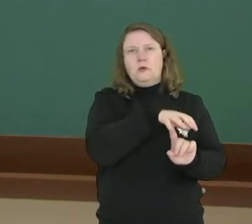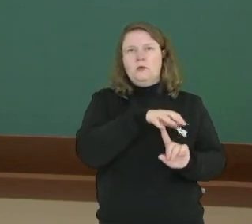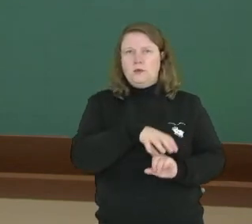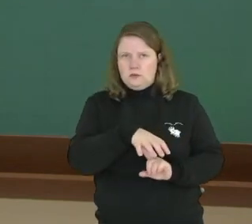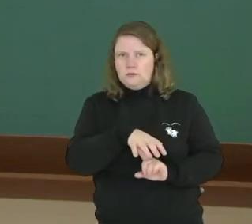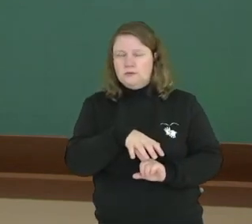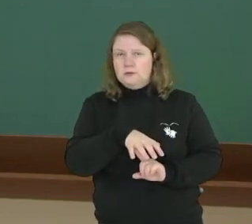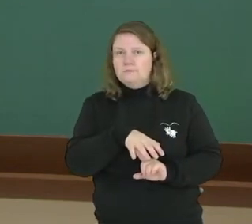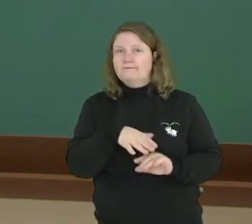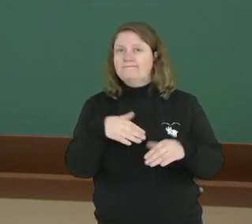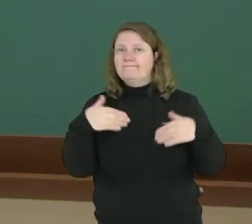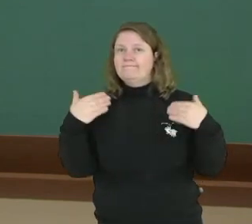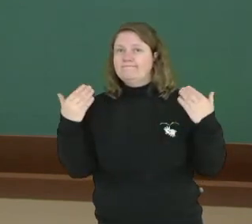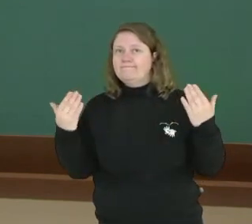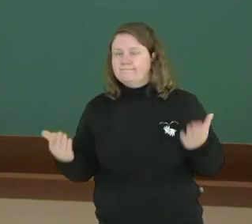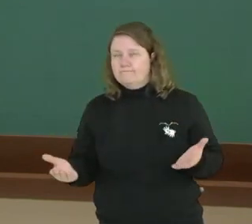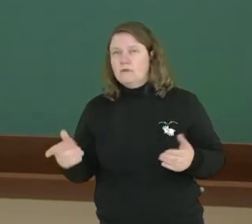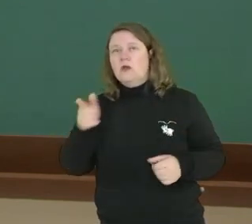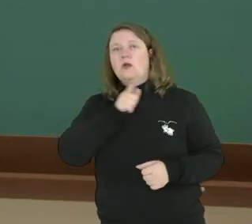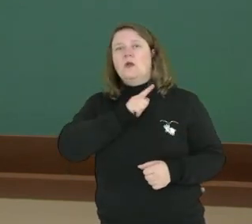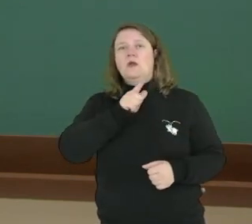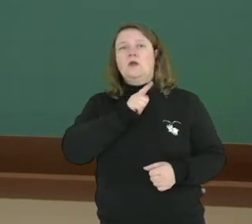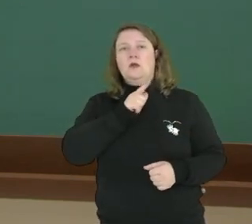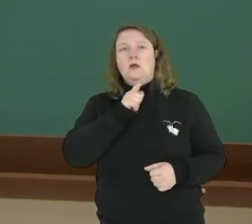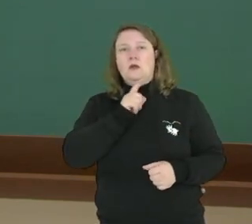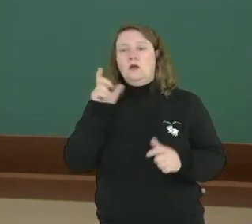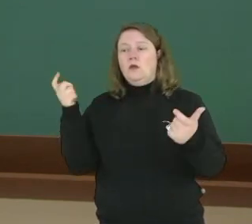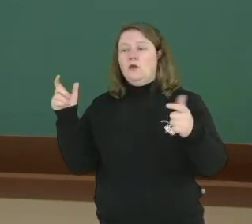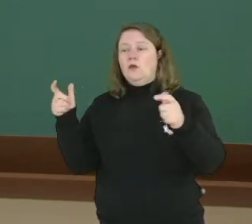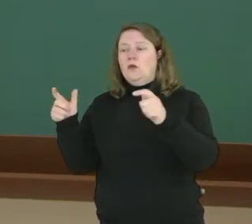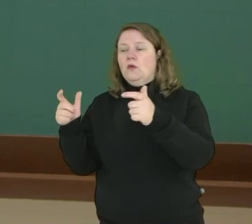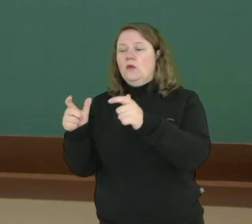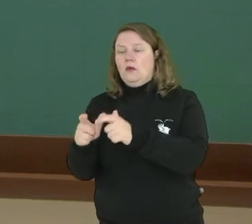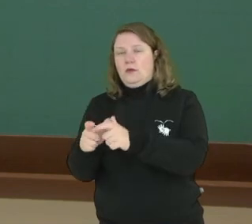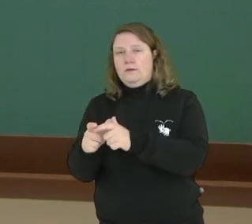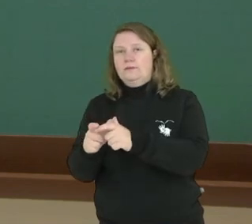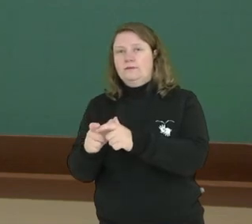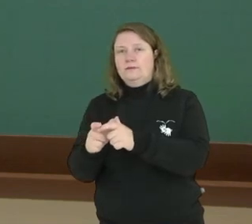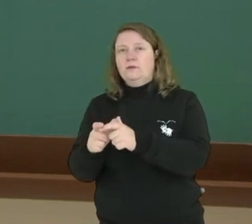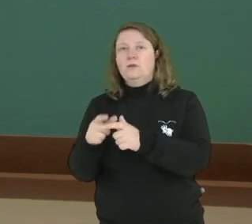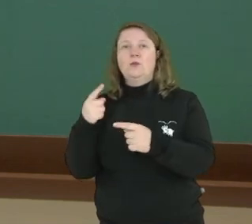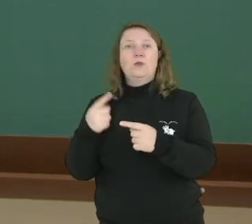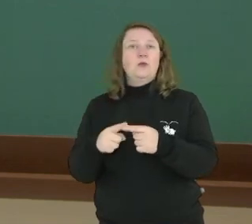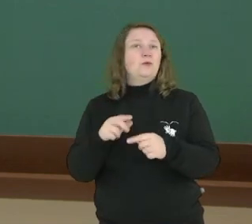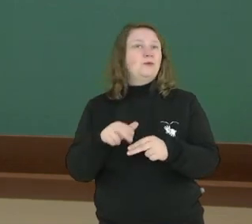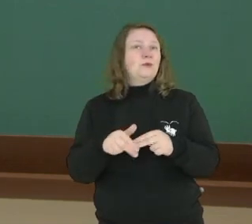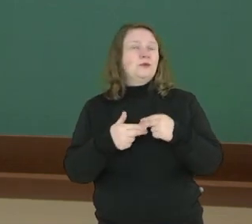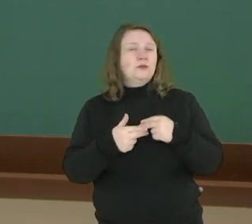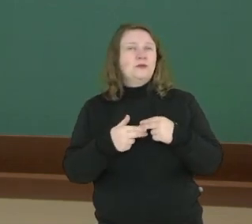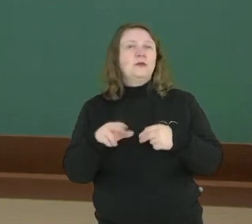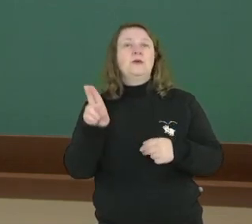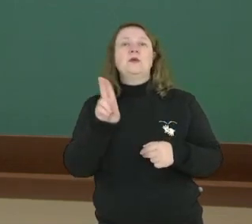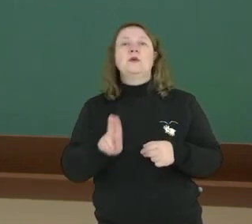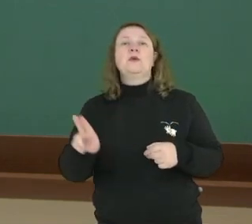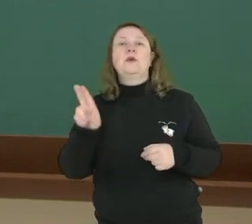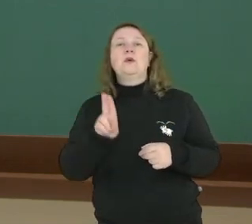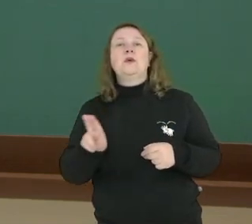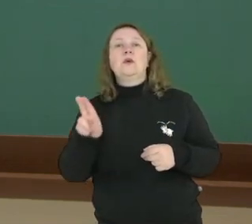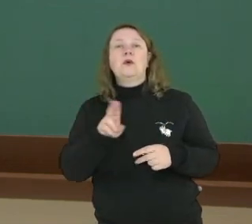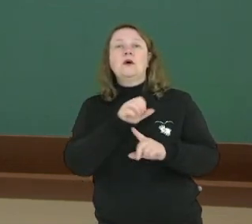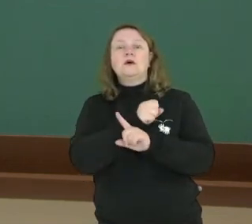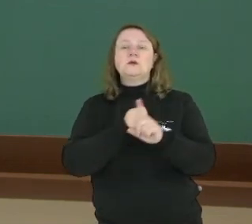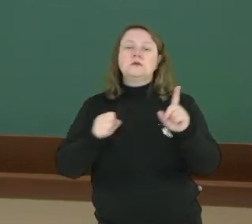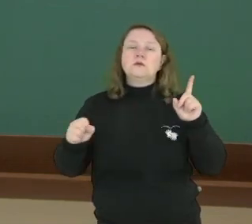floresta atlântica, a gente tem ali uma diminuição significativa da vegetação pelo uso feito pela sociedade,